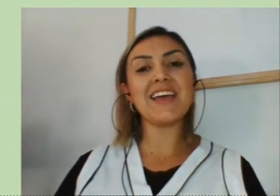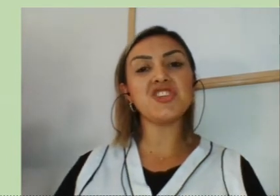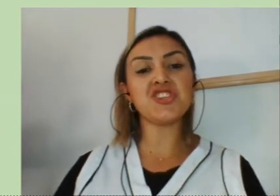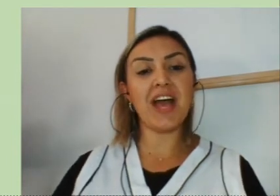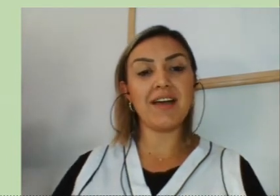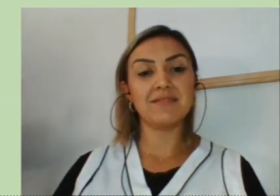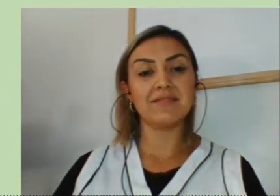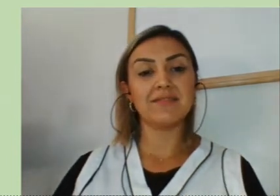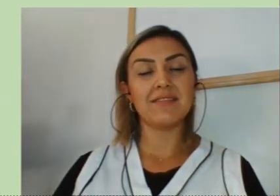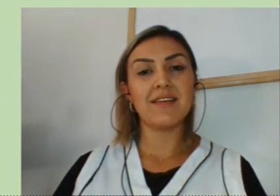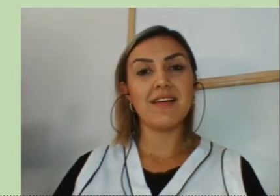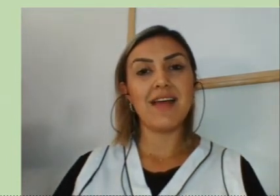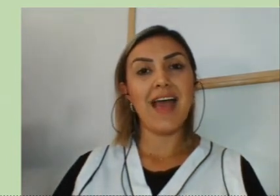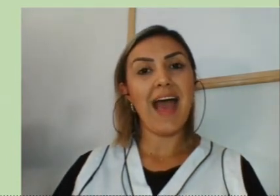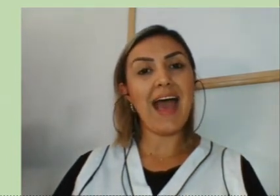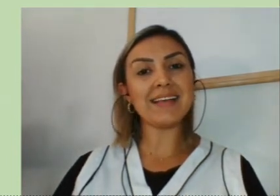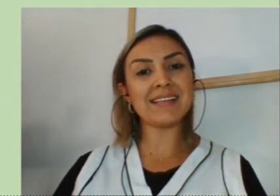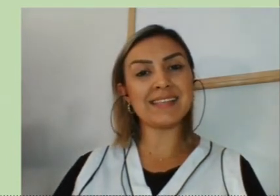Caixa.